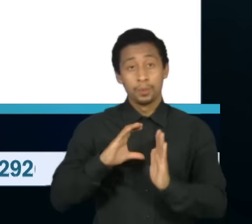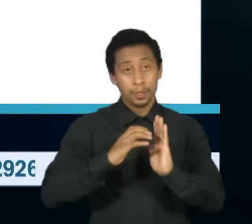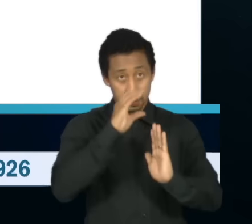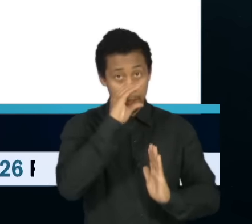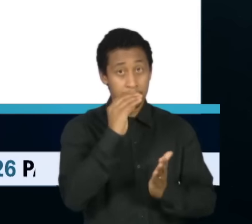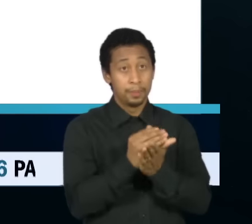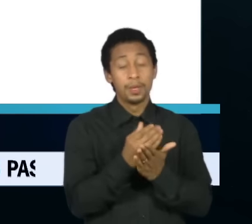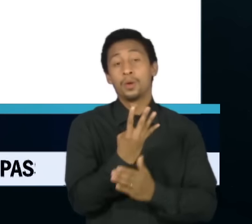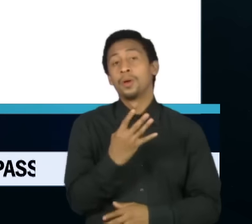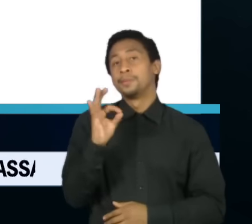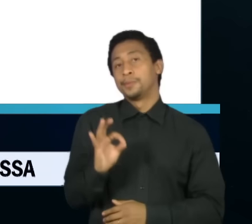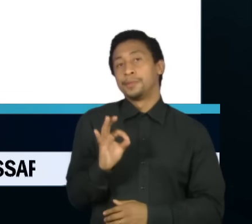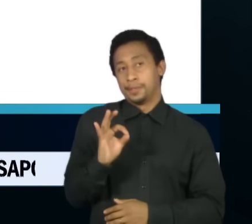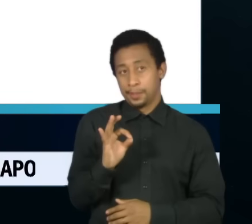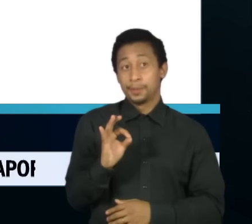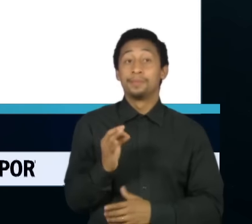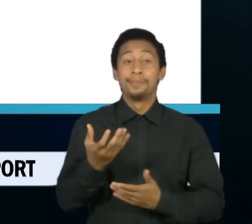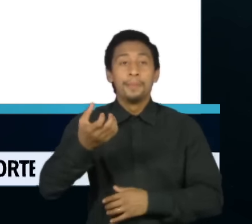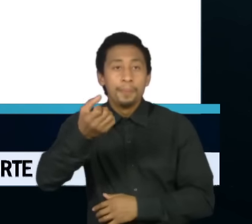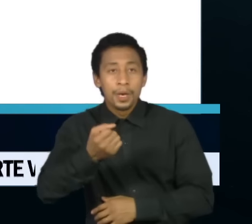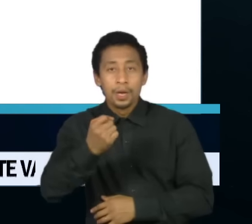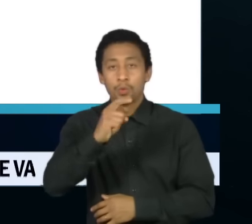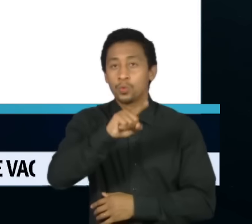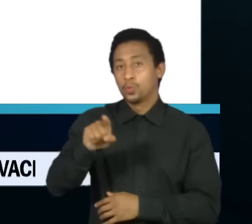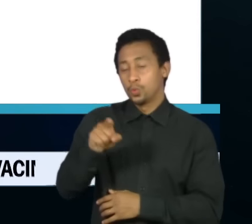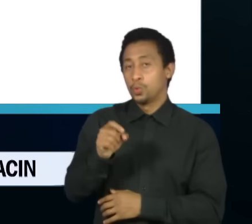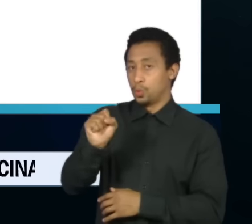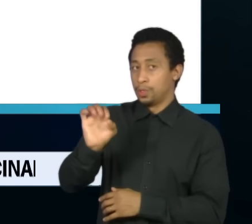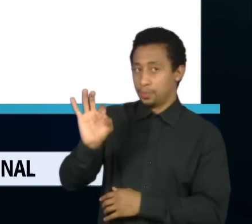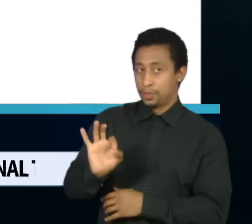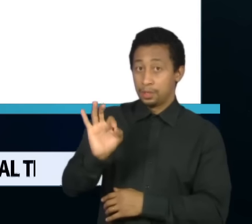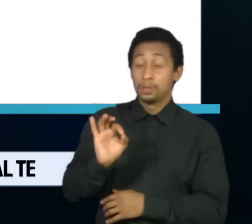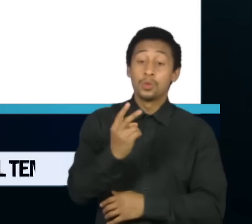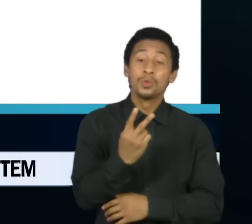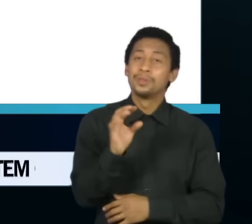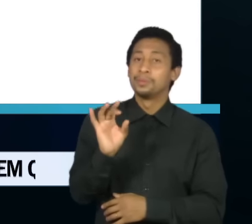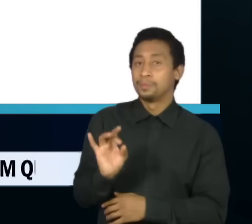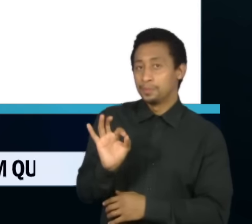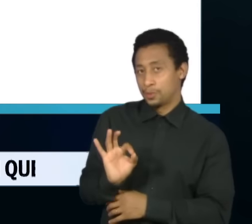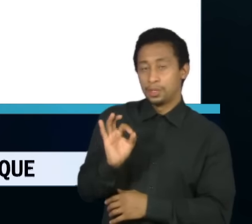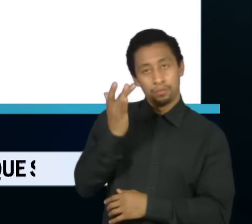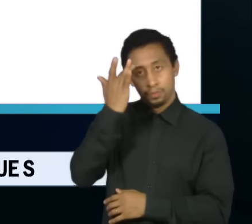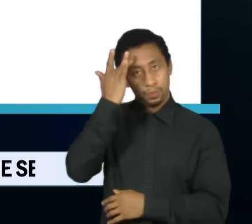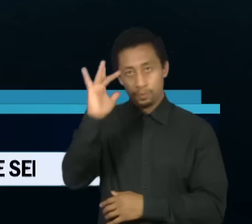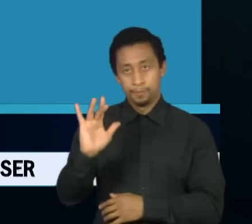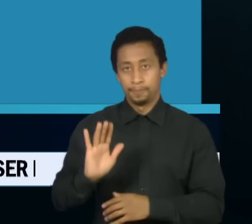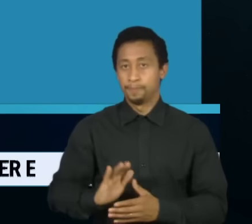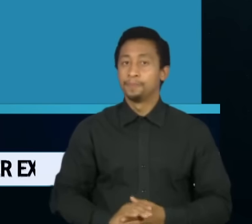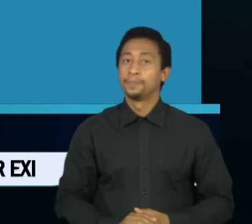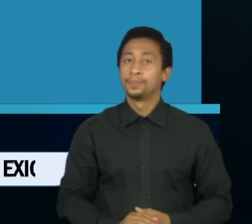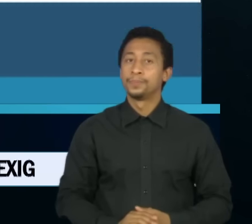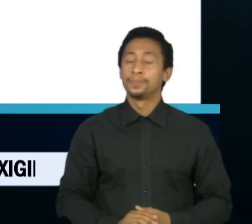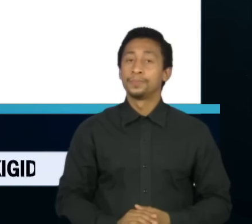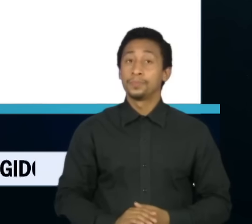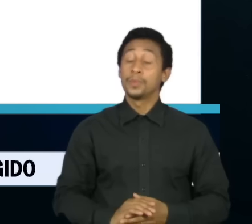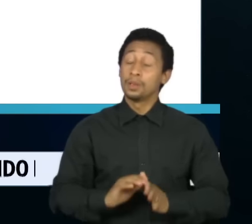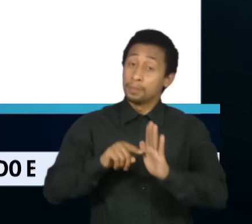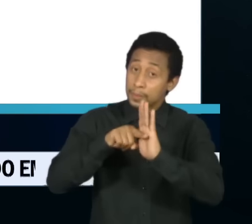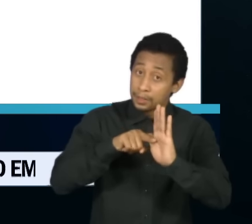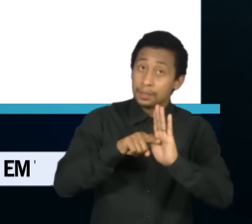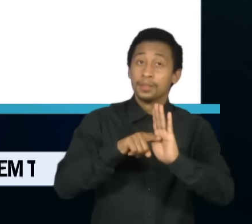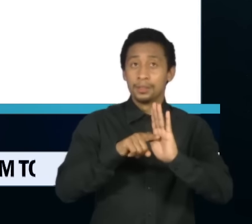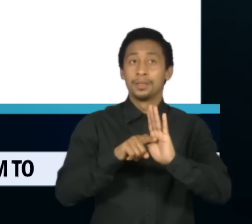tem 4%. Brancos e nulos, 8%. 2% não souberam responder. Na outra simulação, com